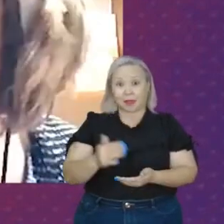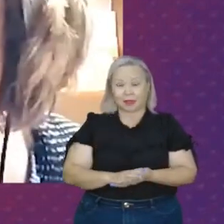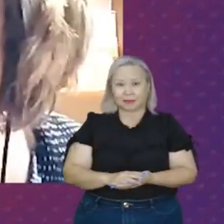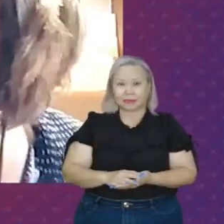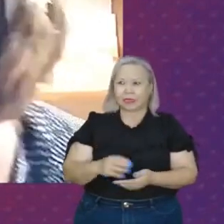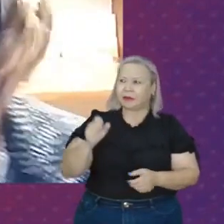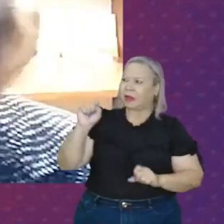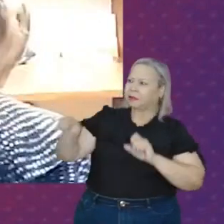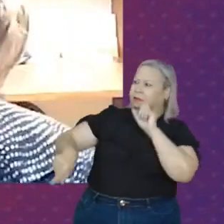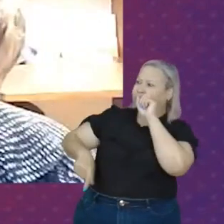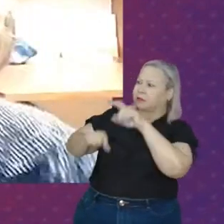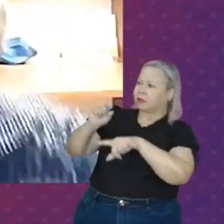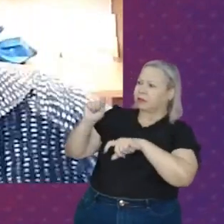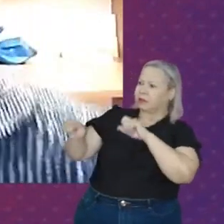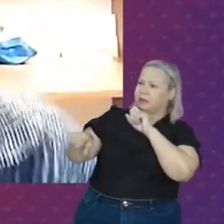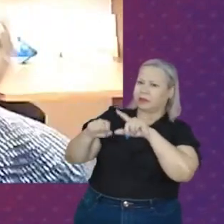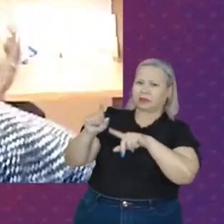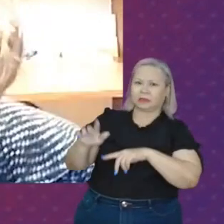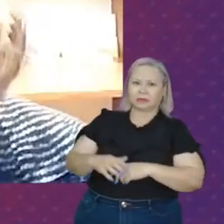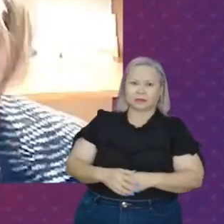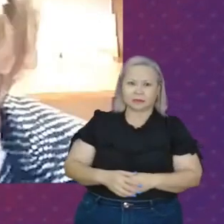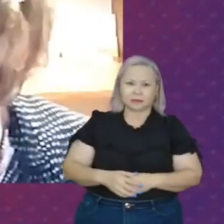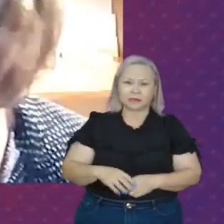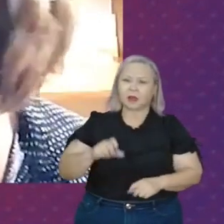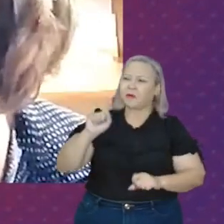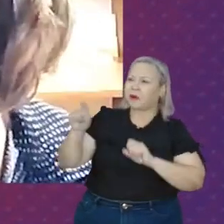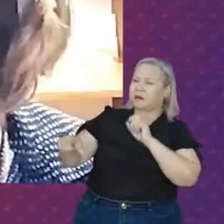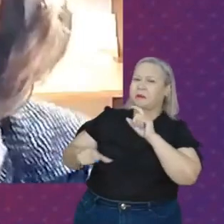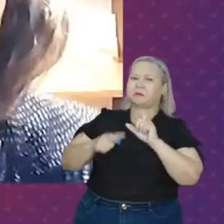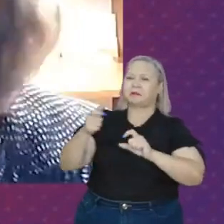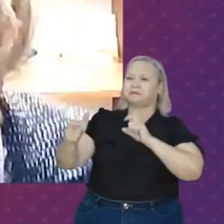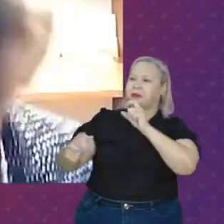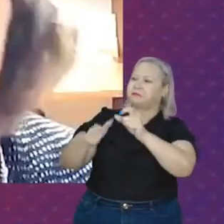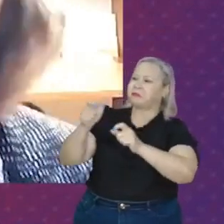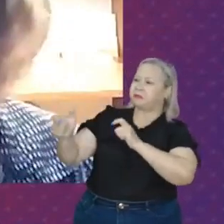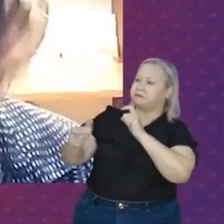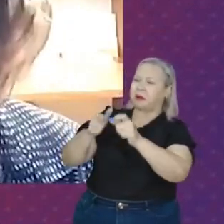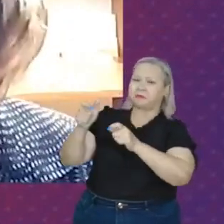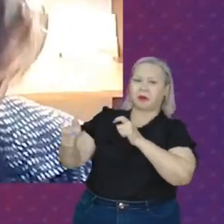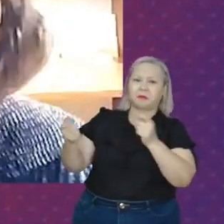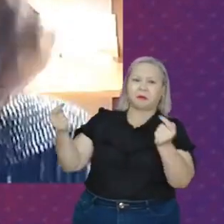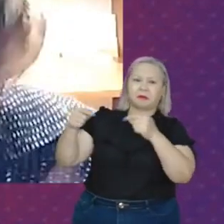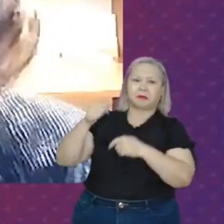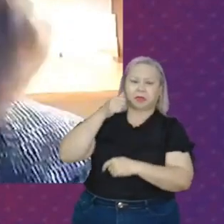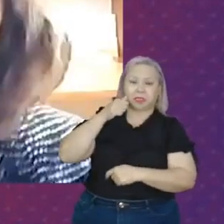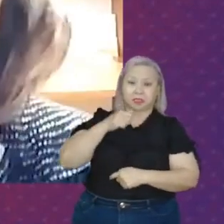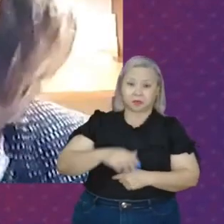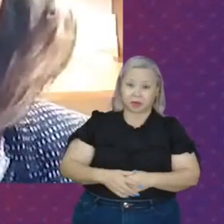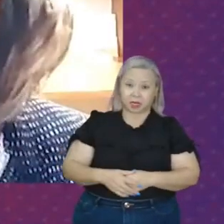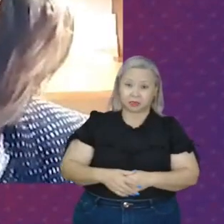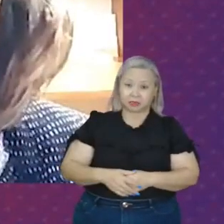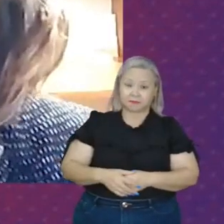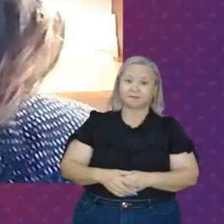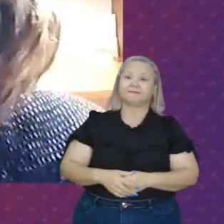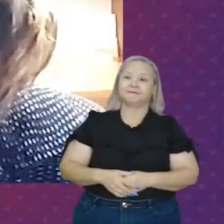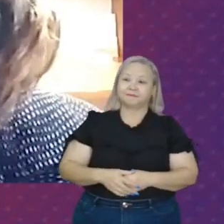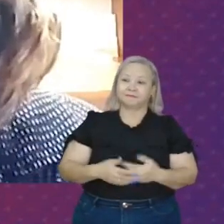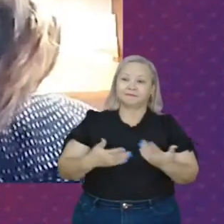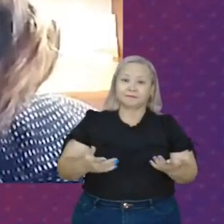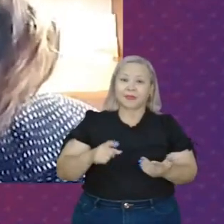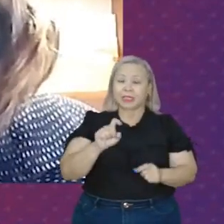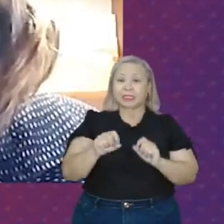gaiolas da loucas, vocês são deputéricas, fazendo uma associação de deputadas com histéricas e também com o meu próprio nome.